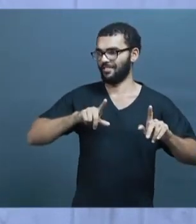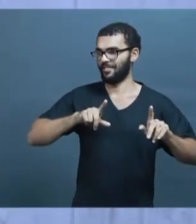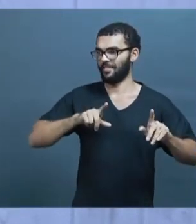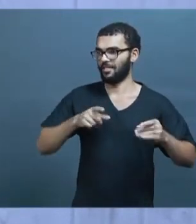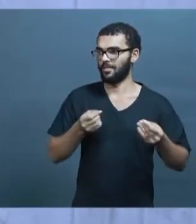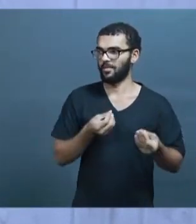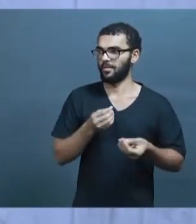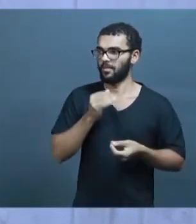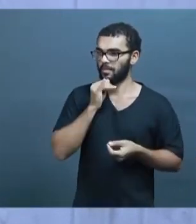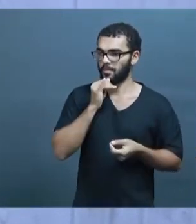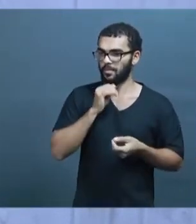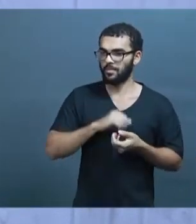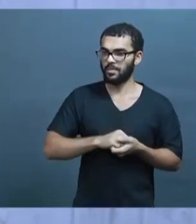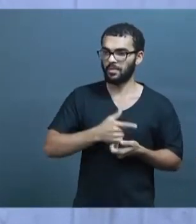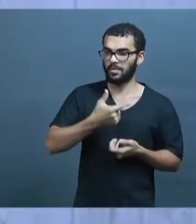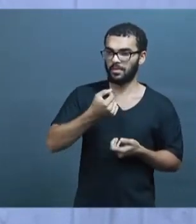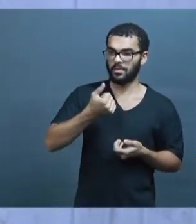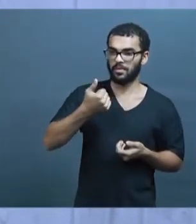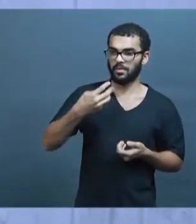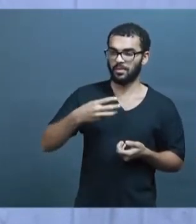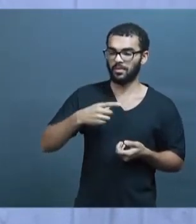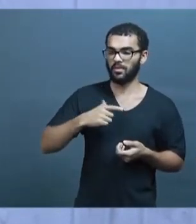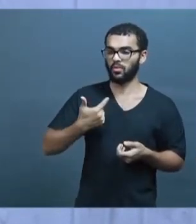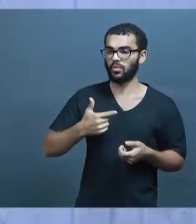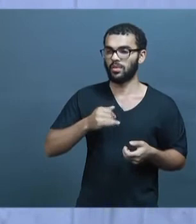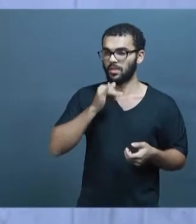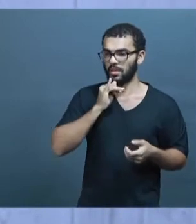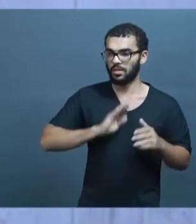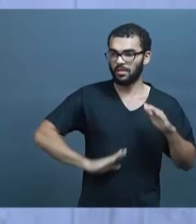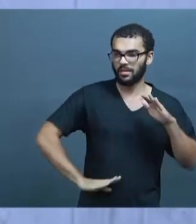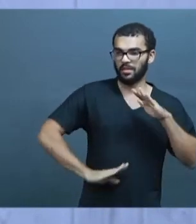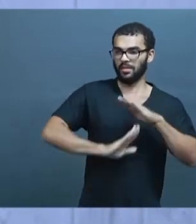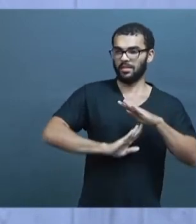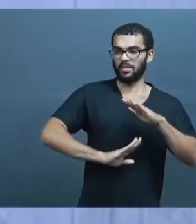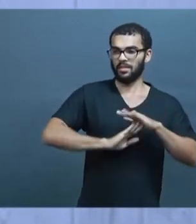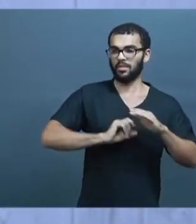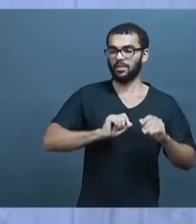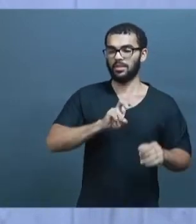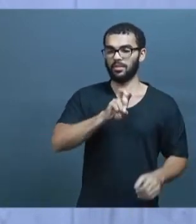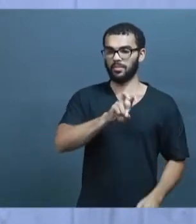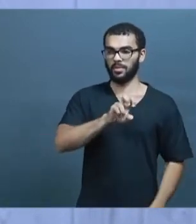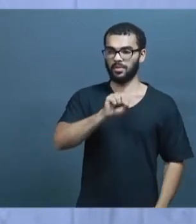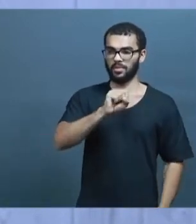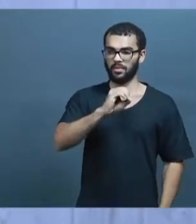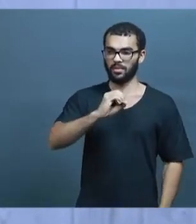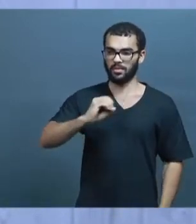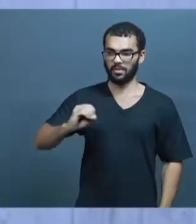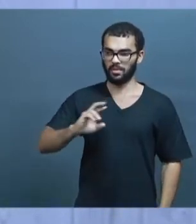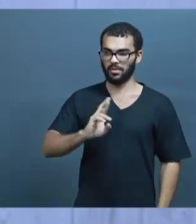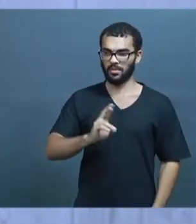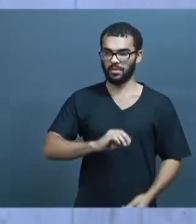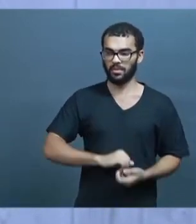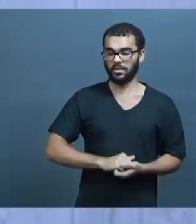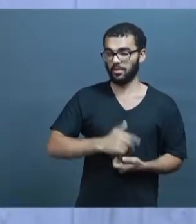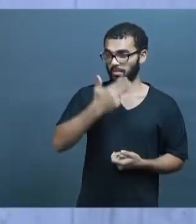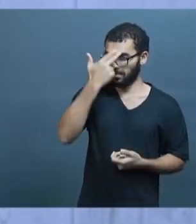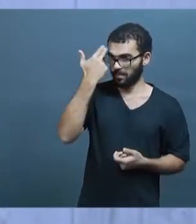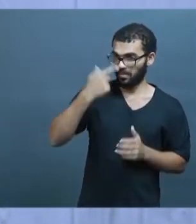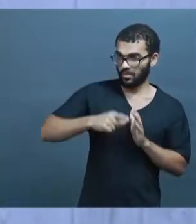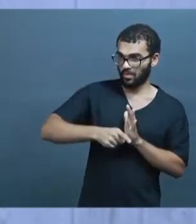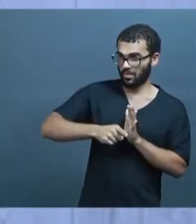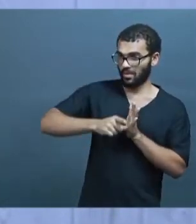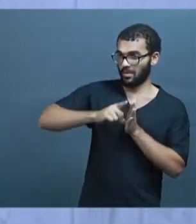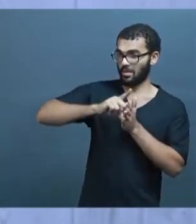2013, eles não ficam limitados ao teto, né, do INSS, que é de R$ 5.800. Os servidores que ingressaram